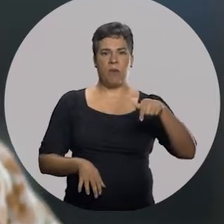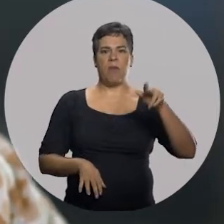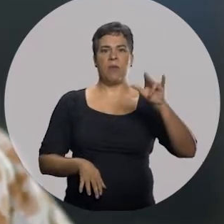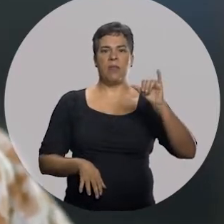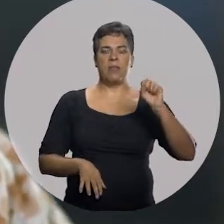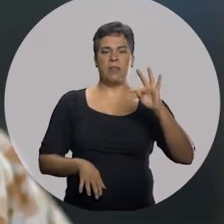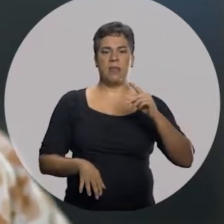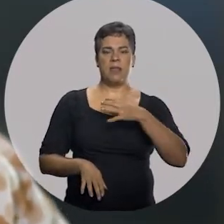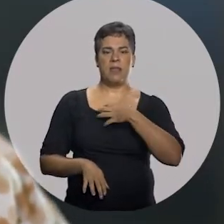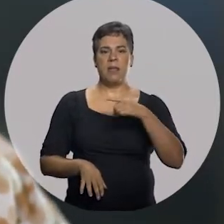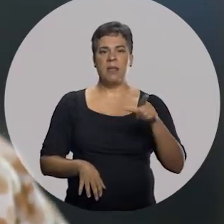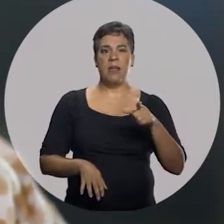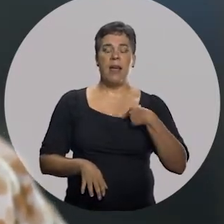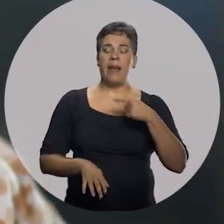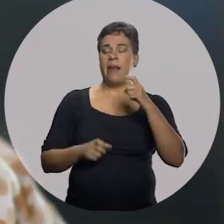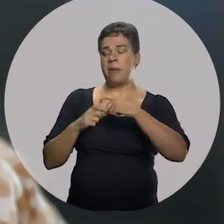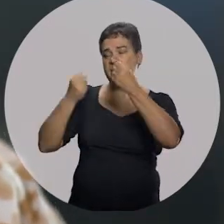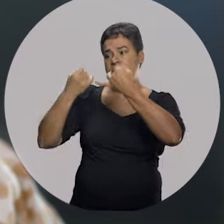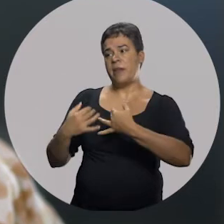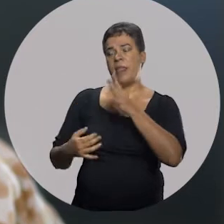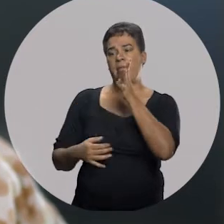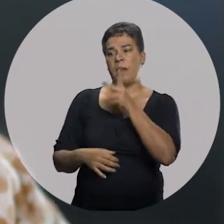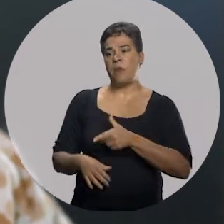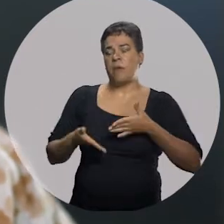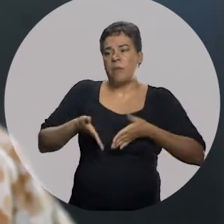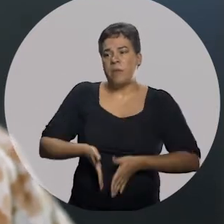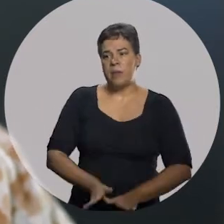Deus, que a médica me falou que ele tinha passado da hora de nascer.